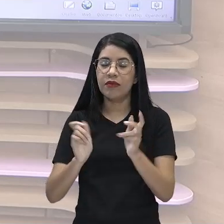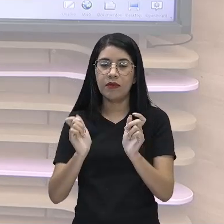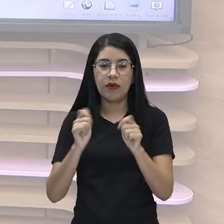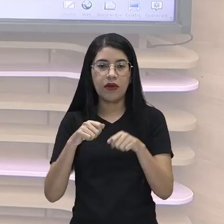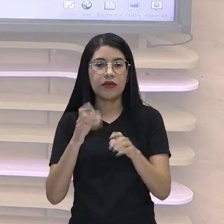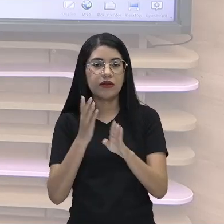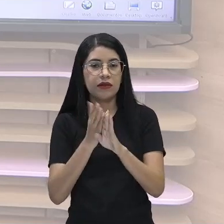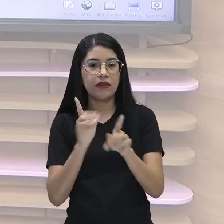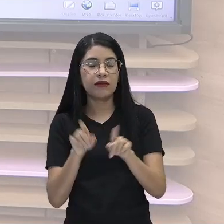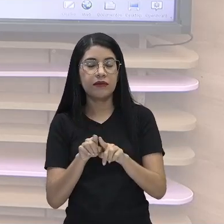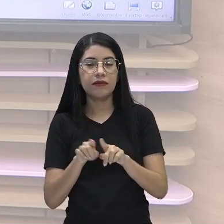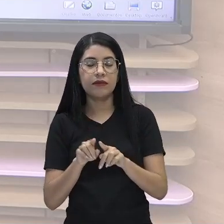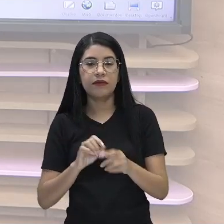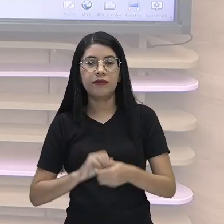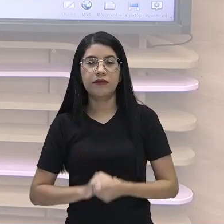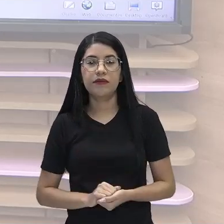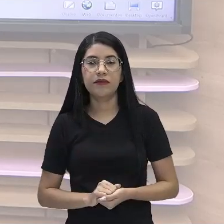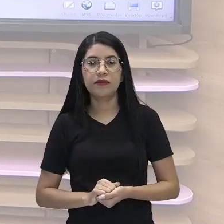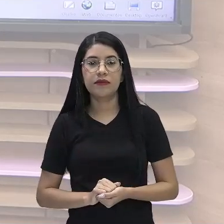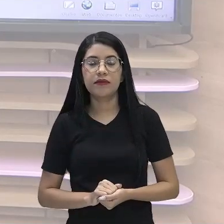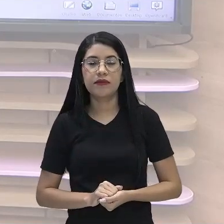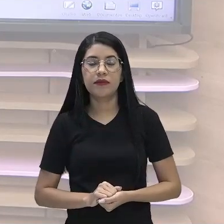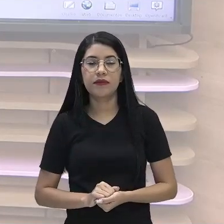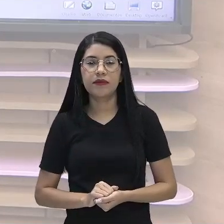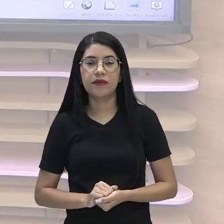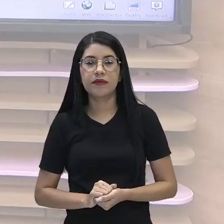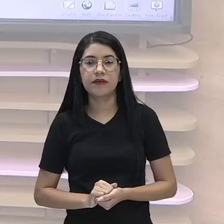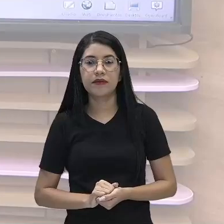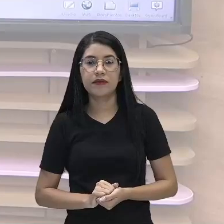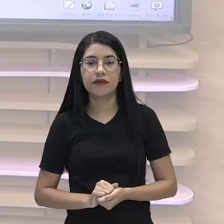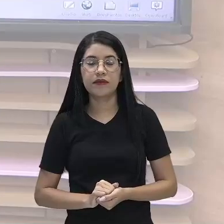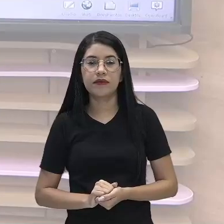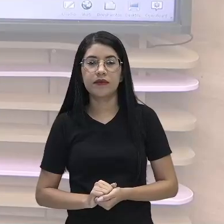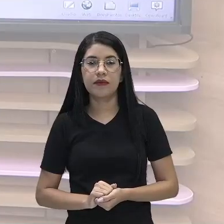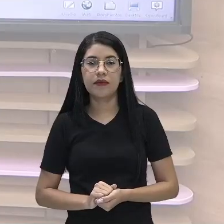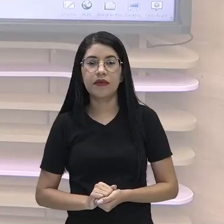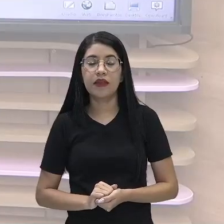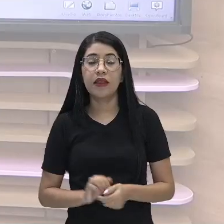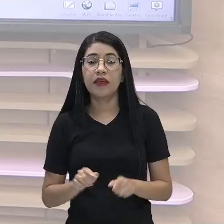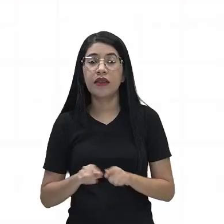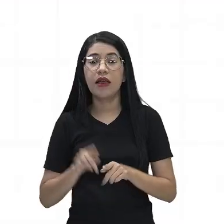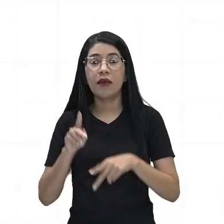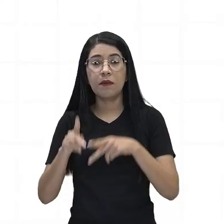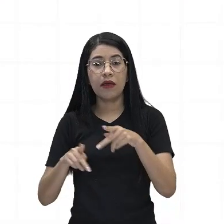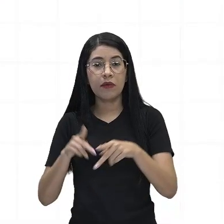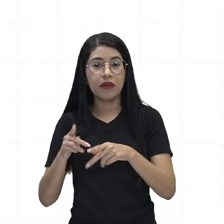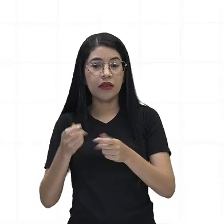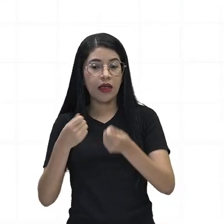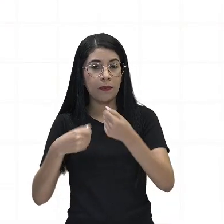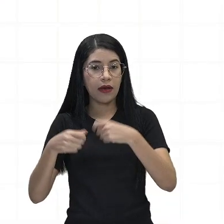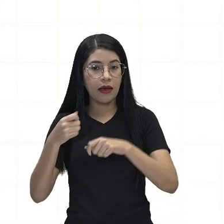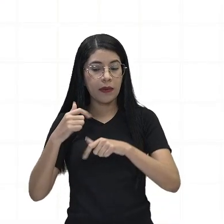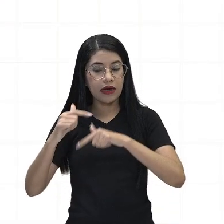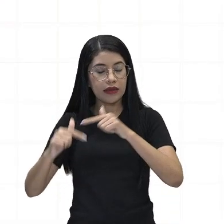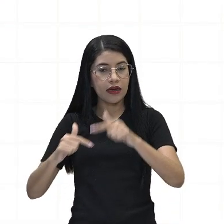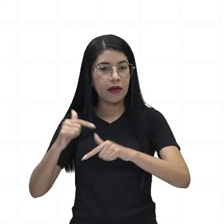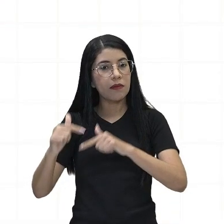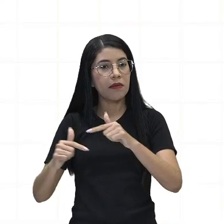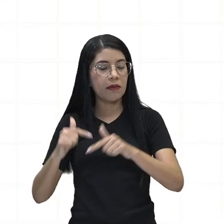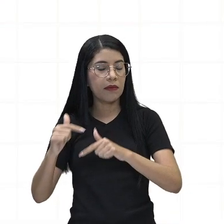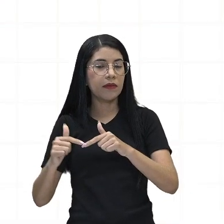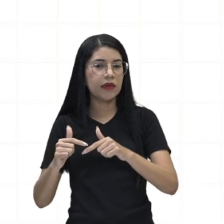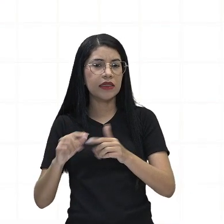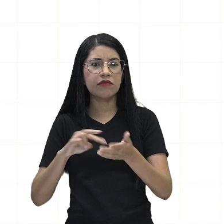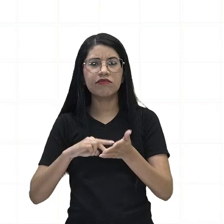observadas nela, certo? Além disso, temos também, olha, a população economicamente ativa, né? O